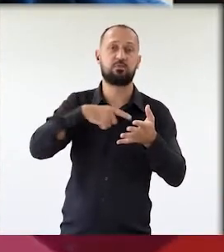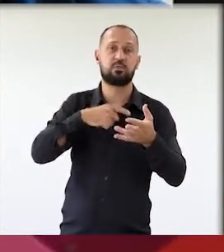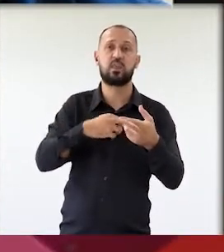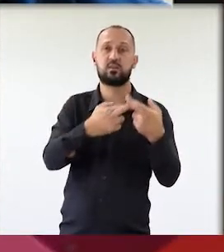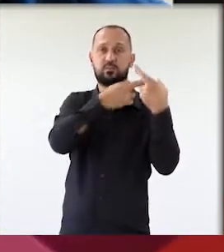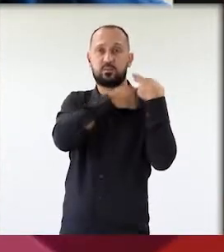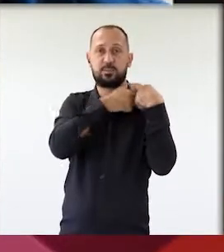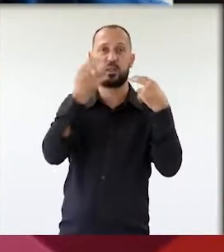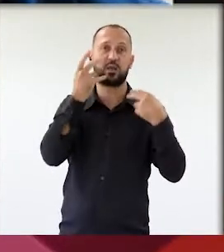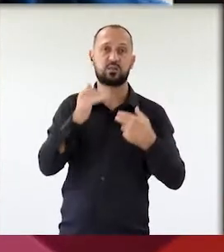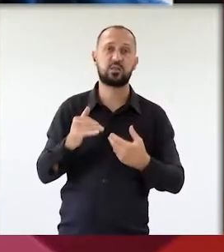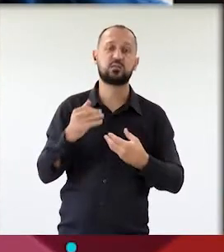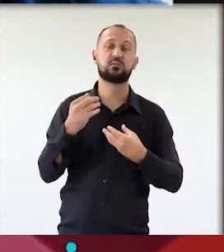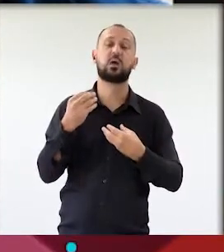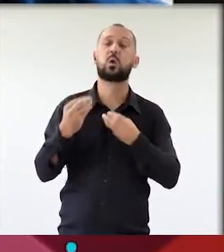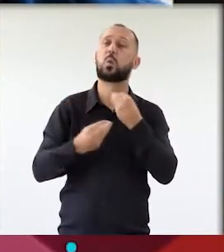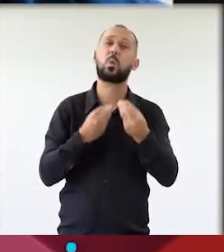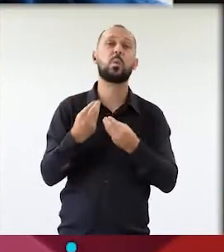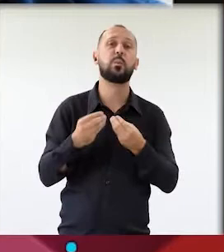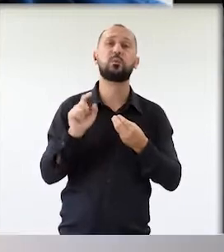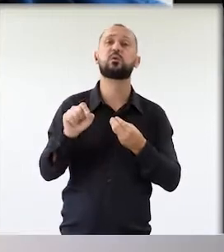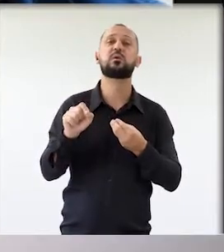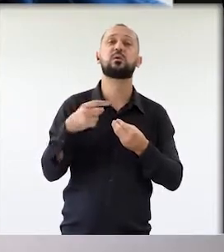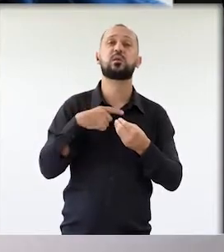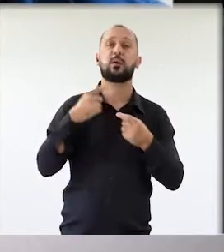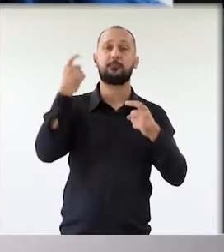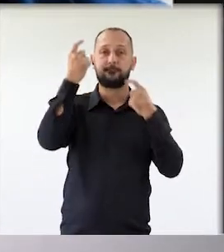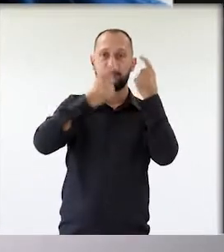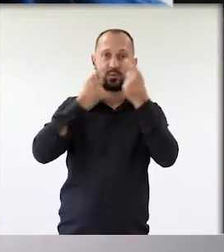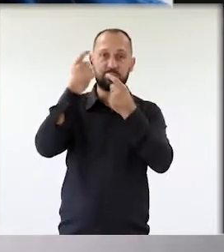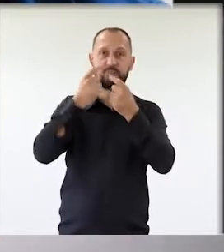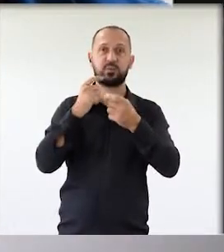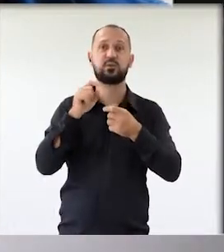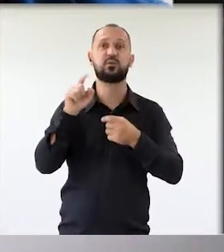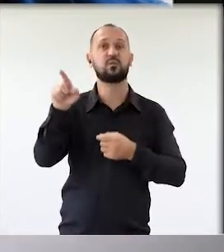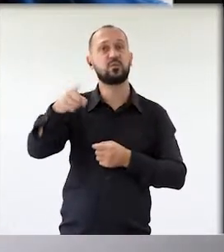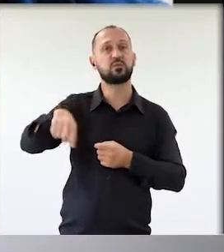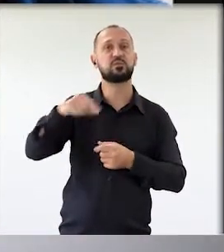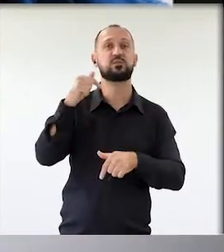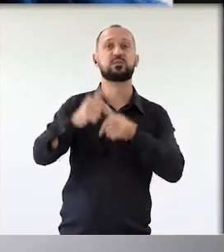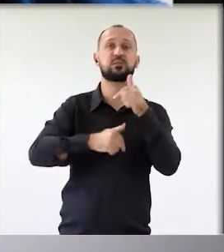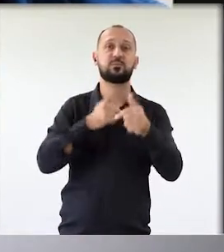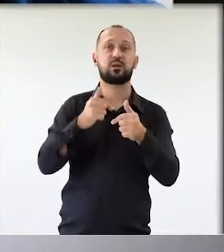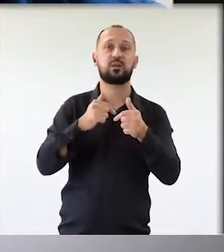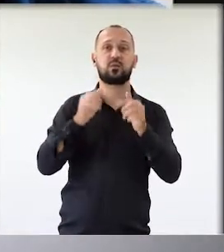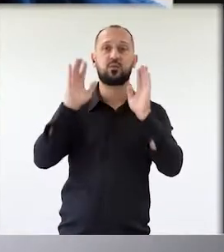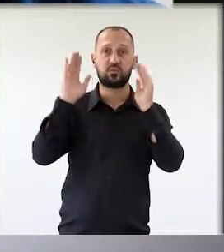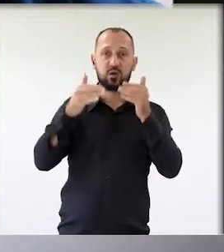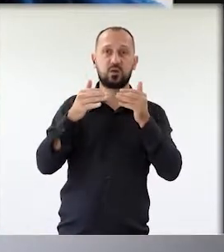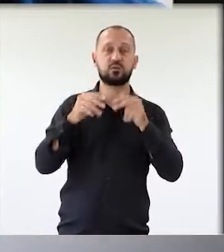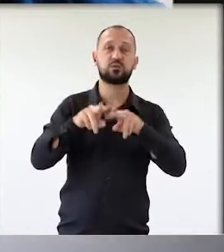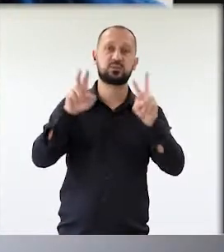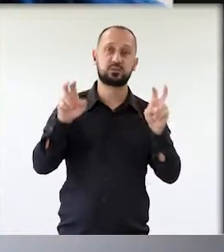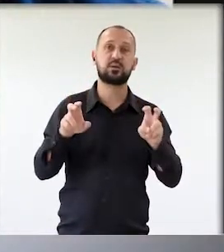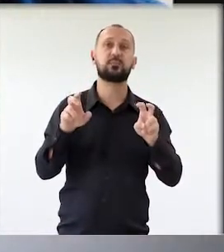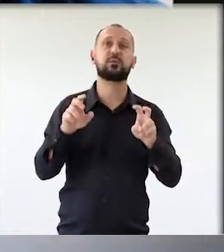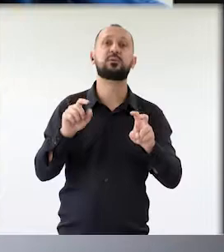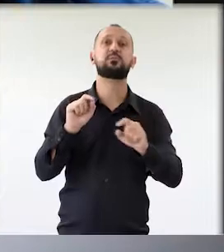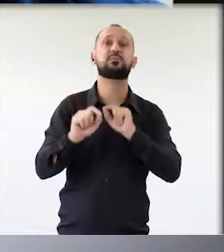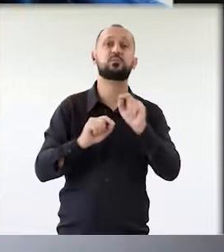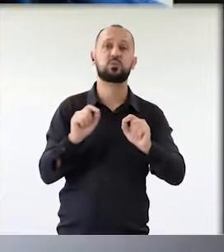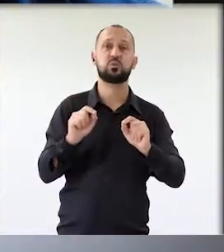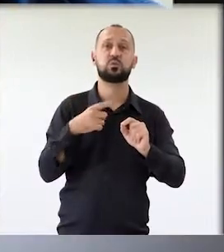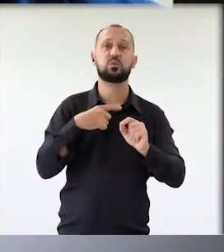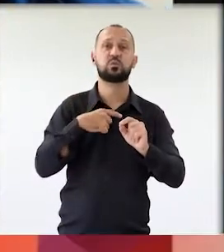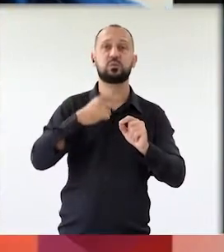a responsabilidade naquela criança? O que mais preocupa, no caso, vocês que atuam diretamente com essa